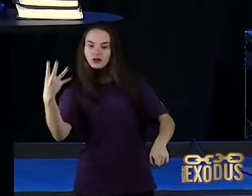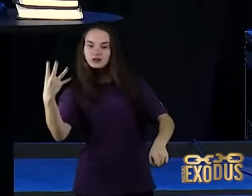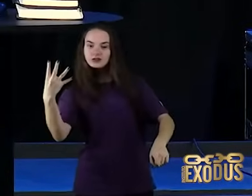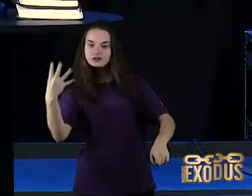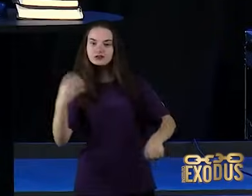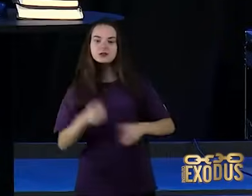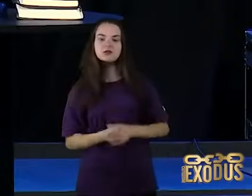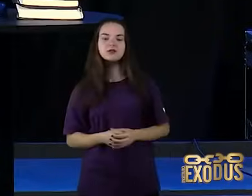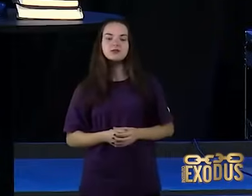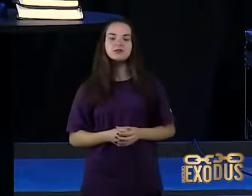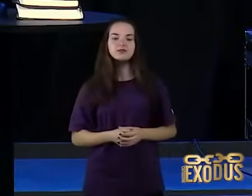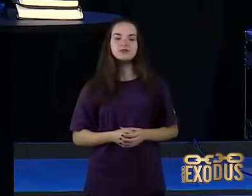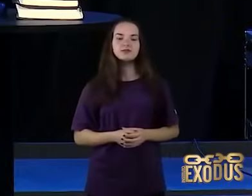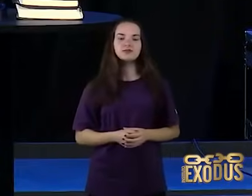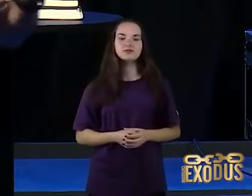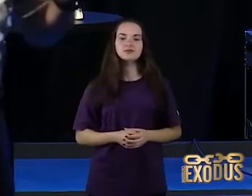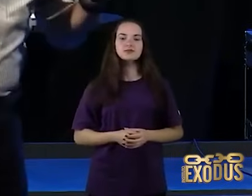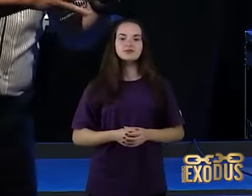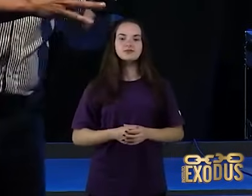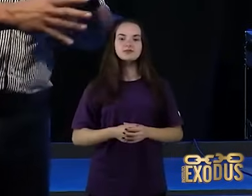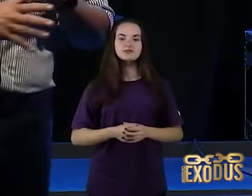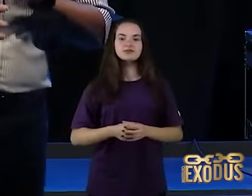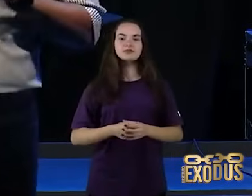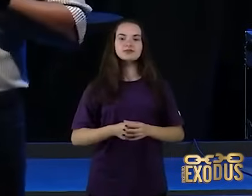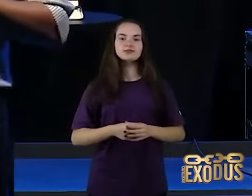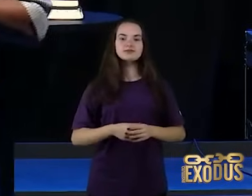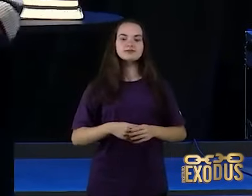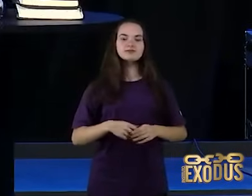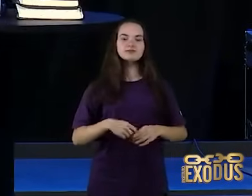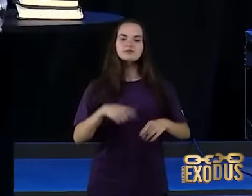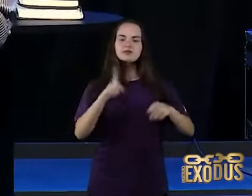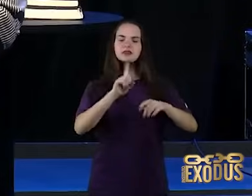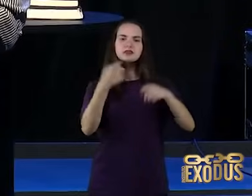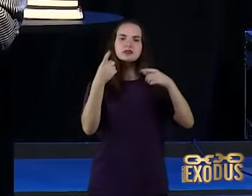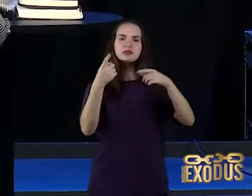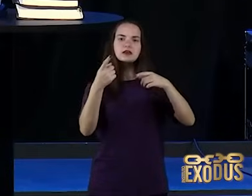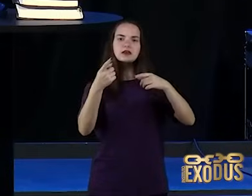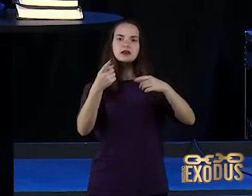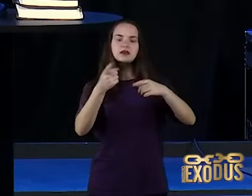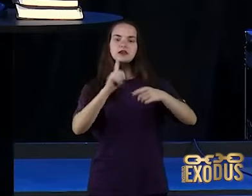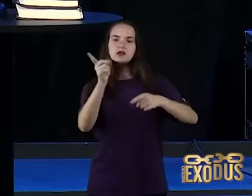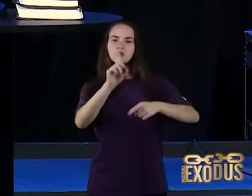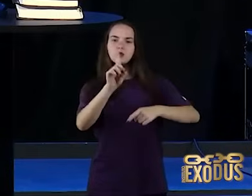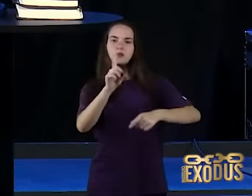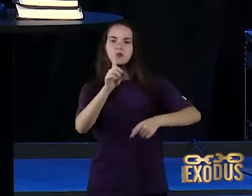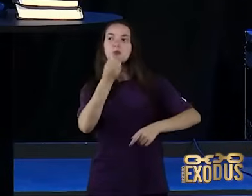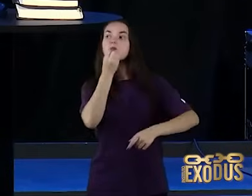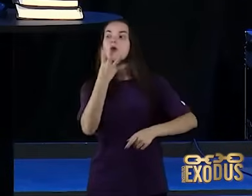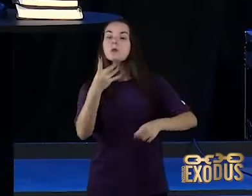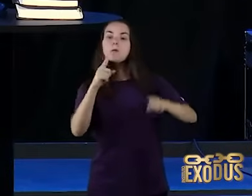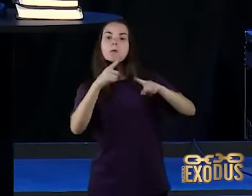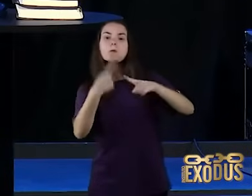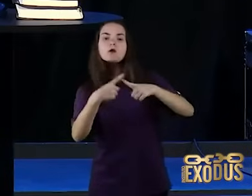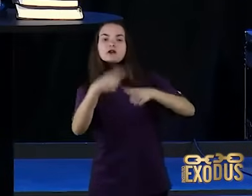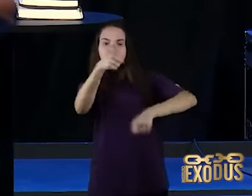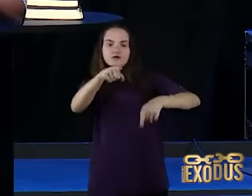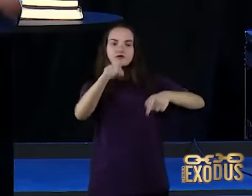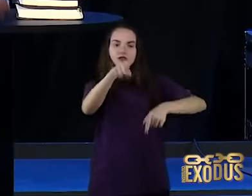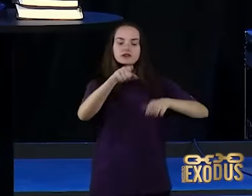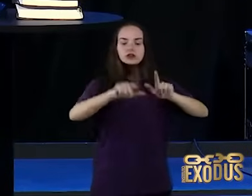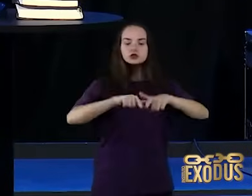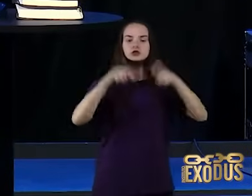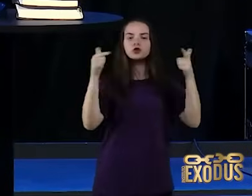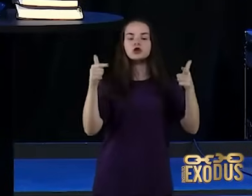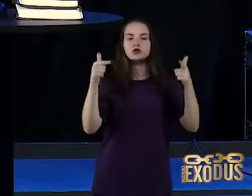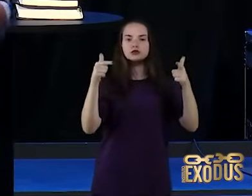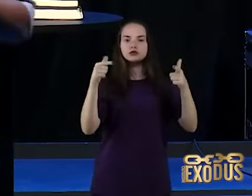marcado na sua vida com melhor ano da sua vida não porque você deu sorte não porque o ano